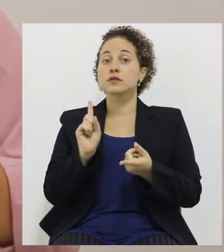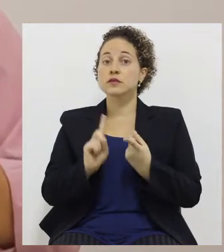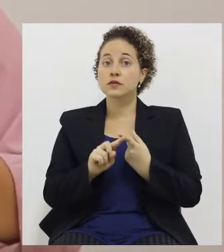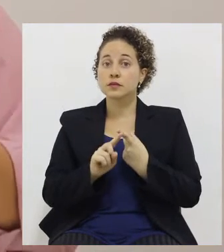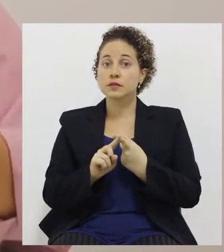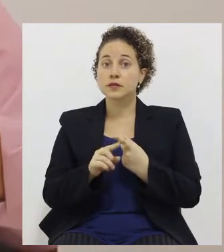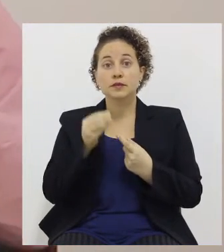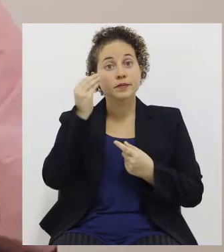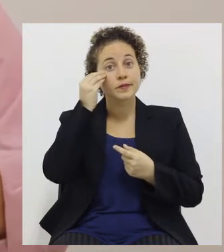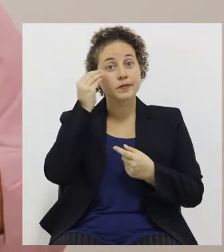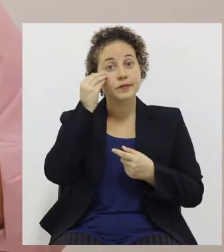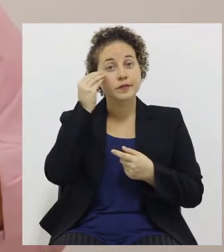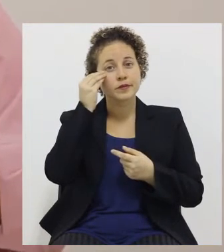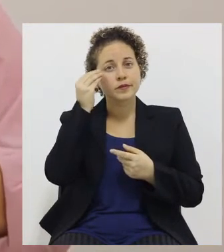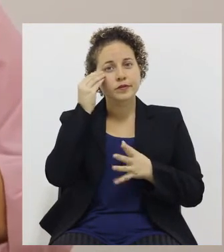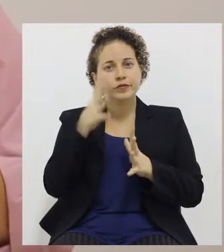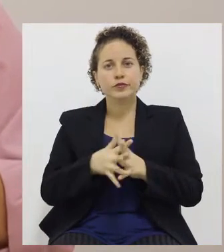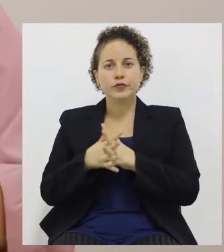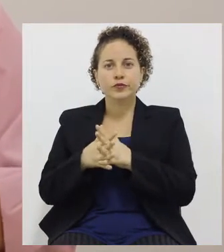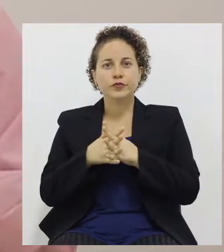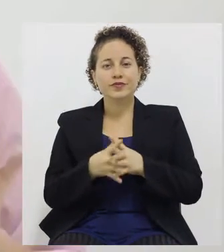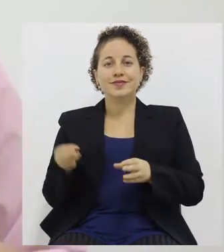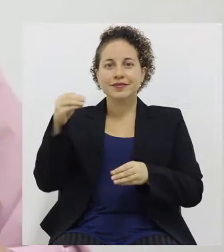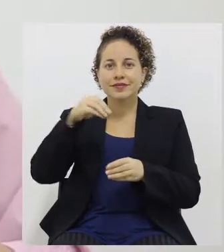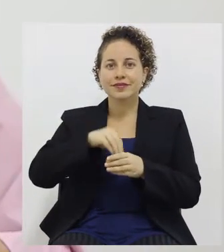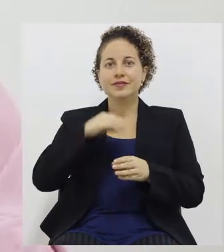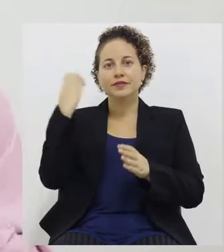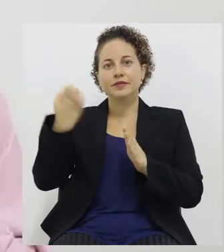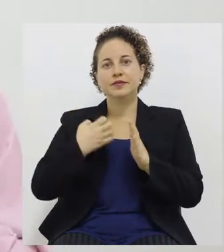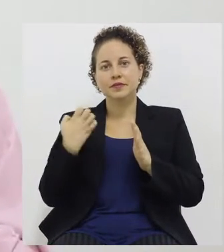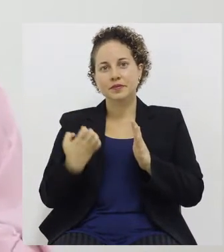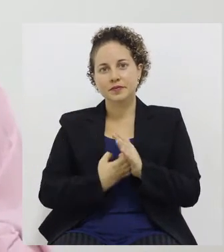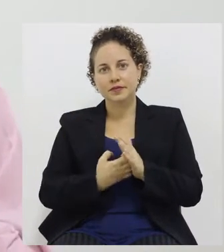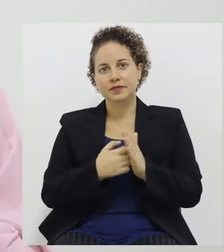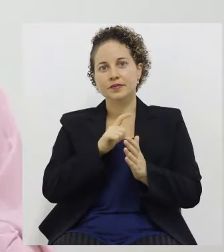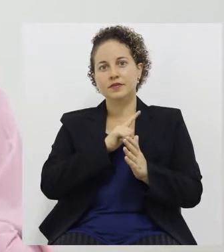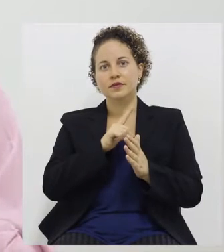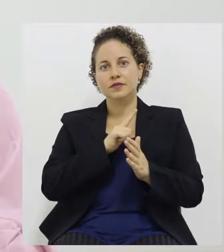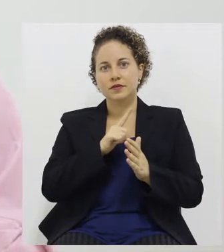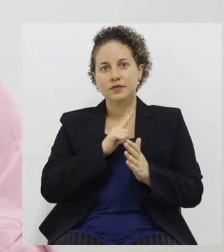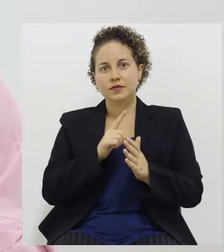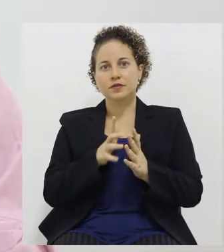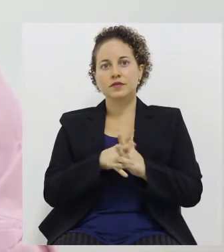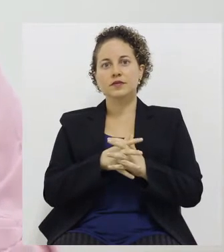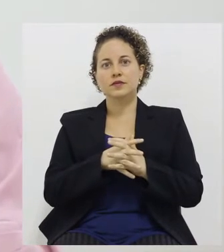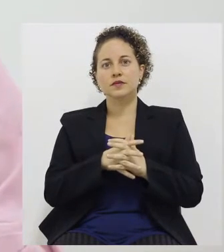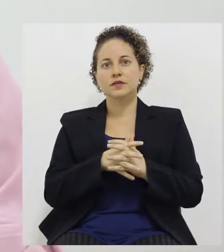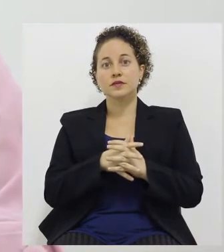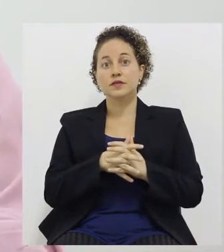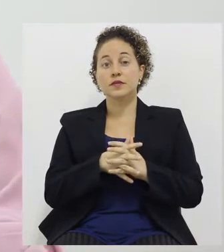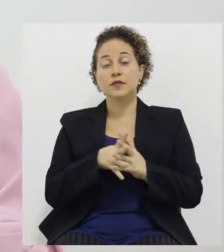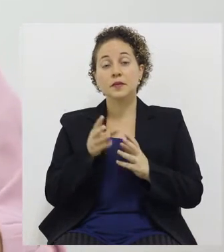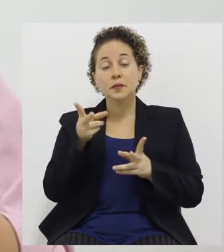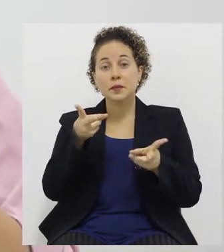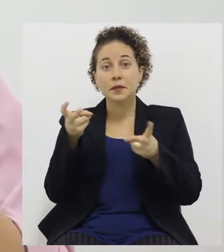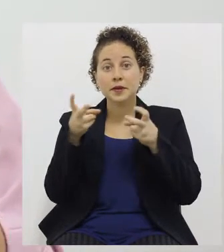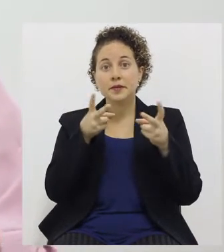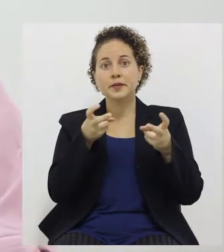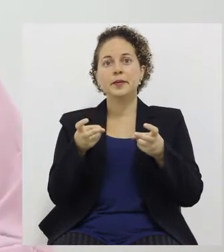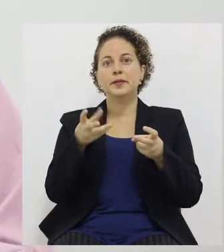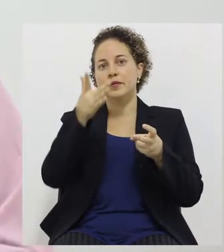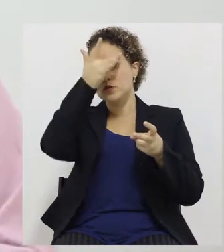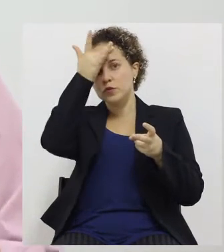gente verificar a existência do conflito na empresa. Uma outra forma importante é verificar se os grupos estão